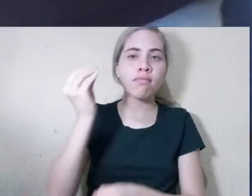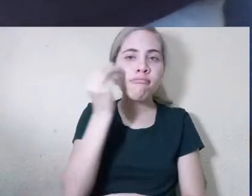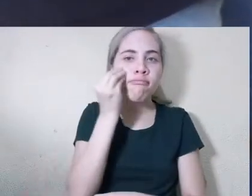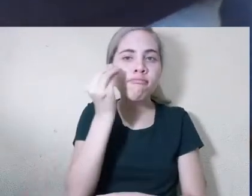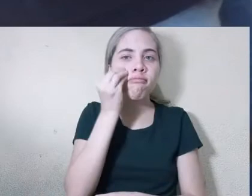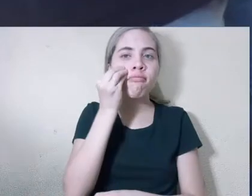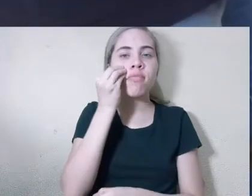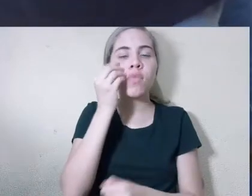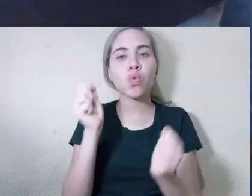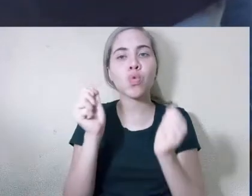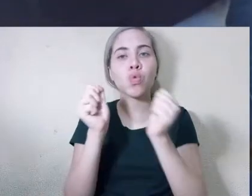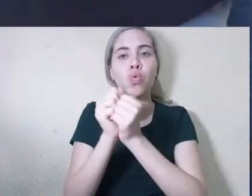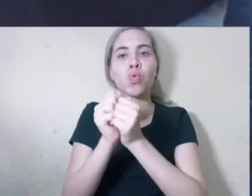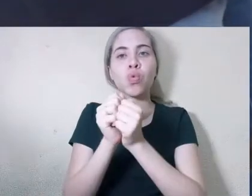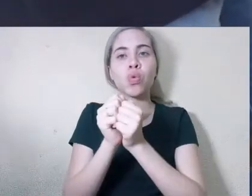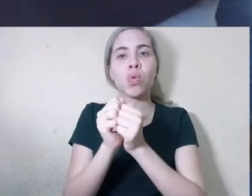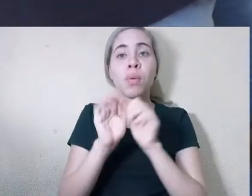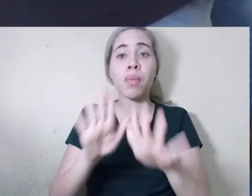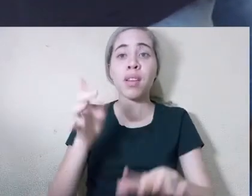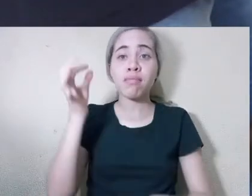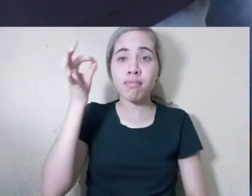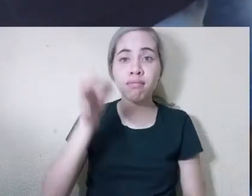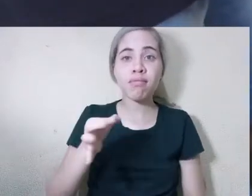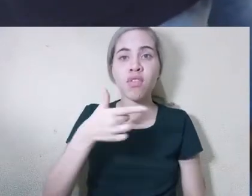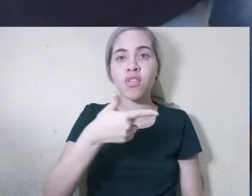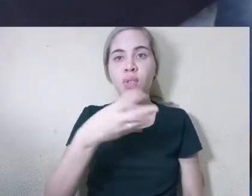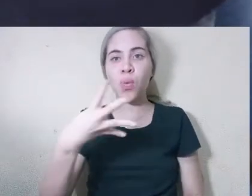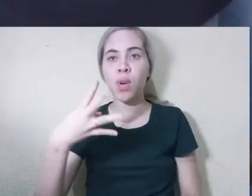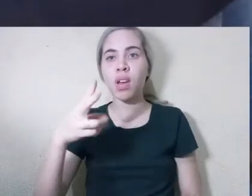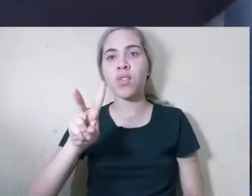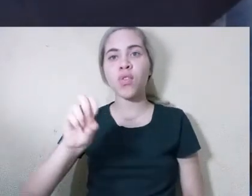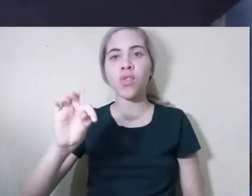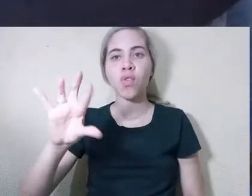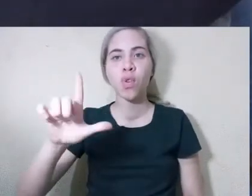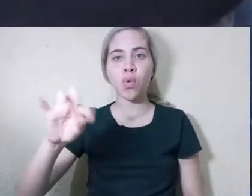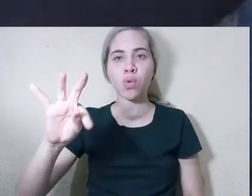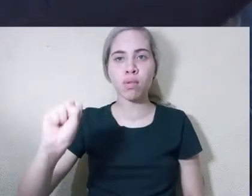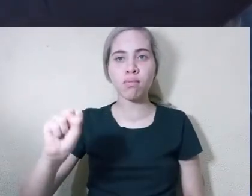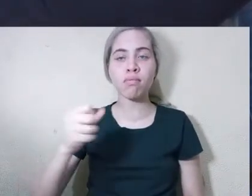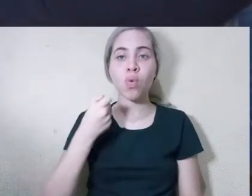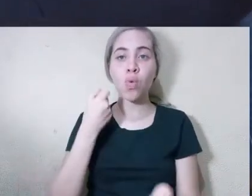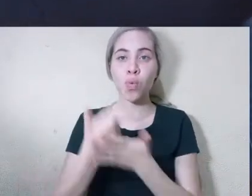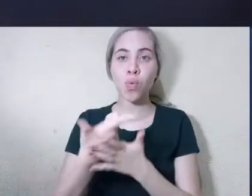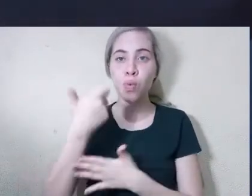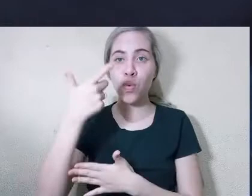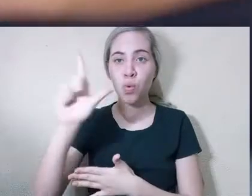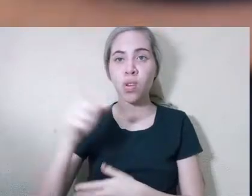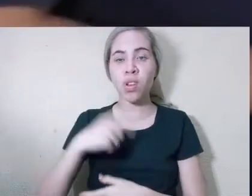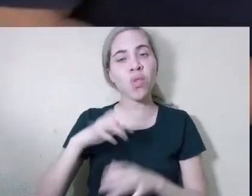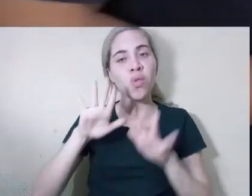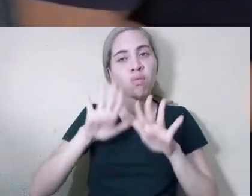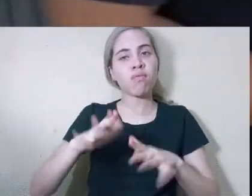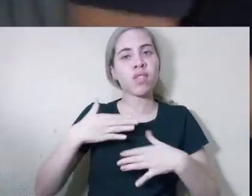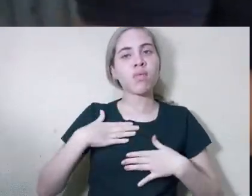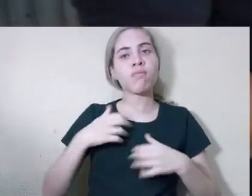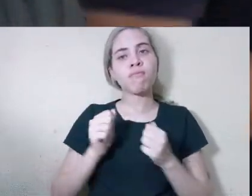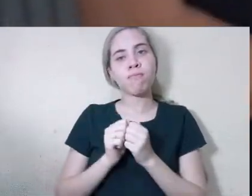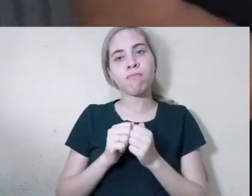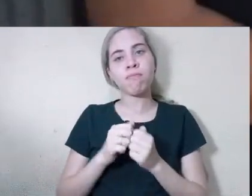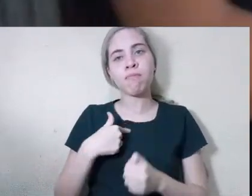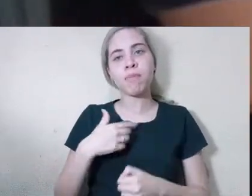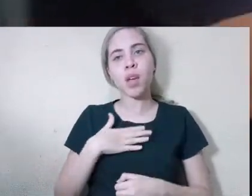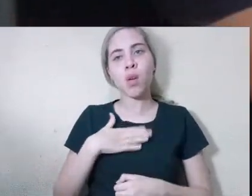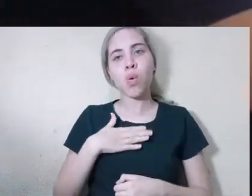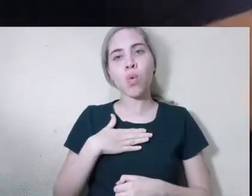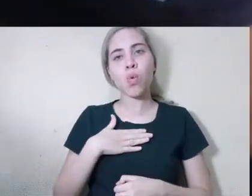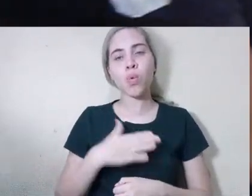as fontes. Sim. Aí a que deu mais certo foi essa de 24 volts. Ele fez. Aí ele comprou outra e eu acabei ficando com essa. Tá